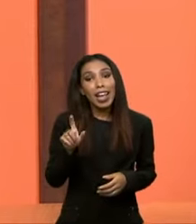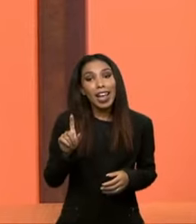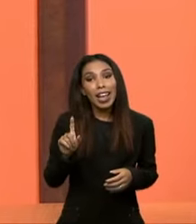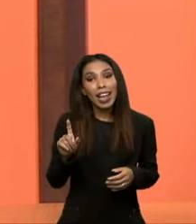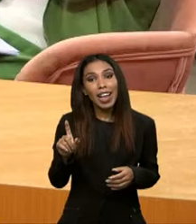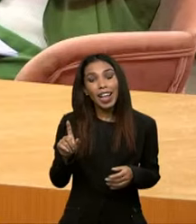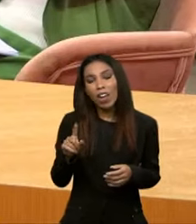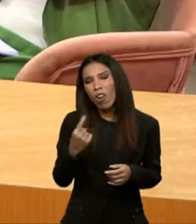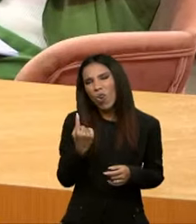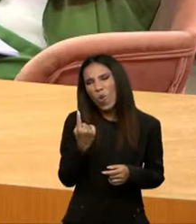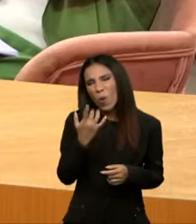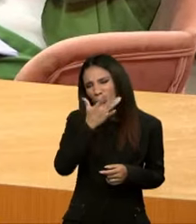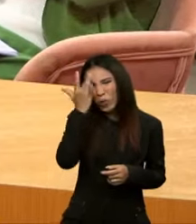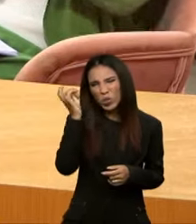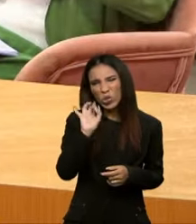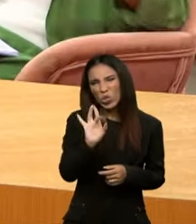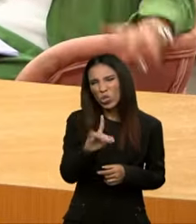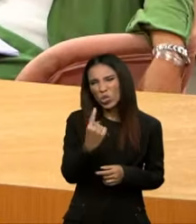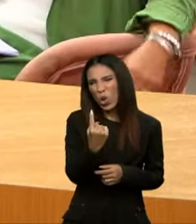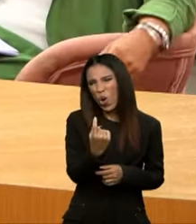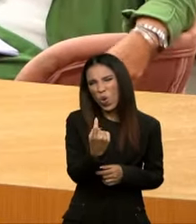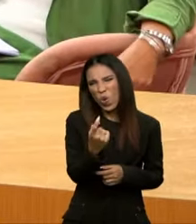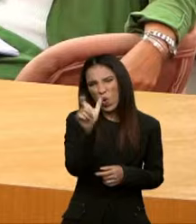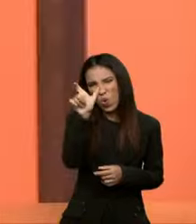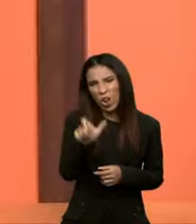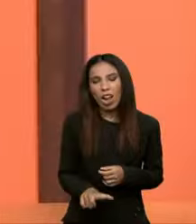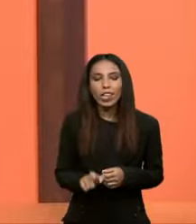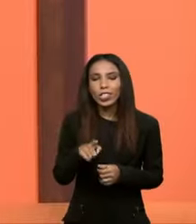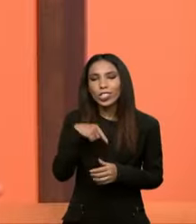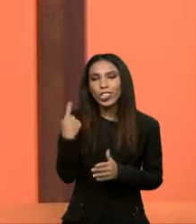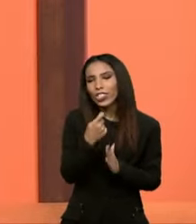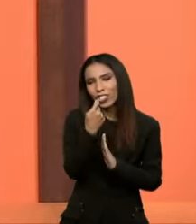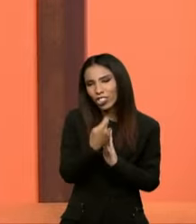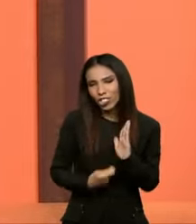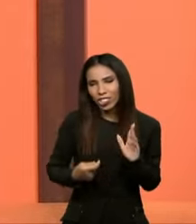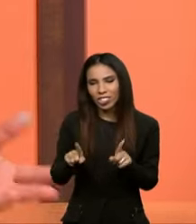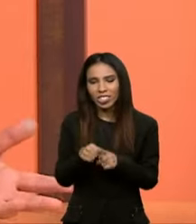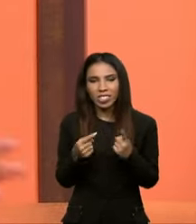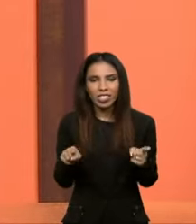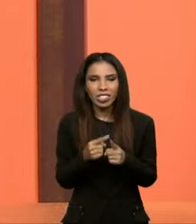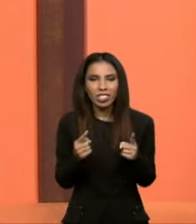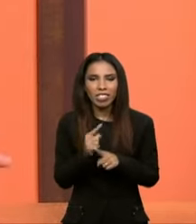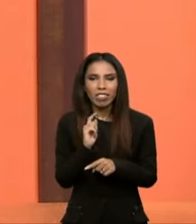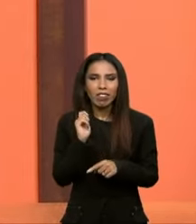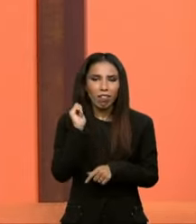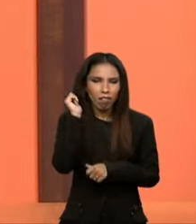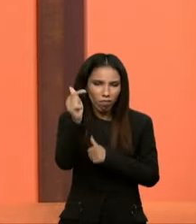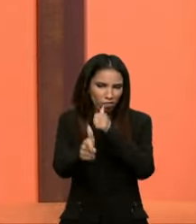tão pra uma pessoa só, não. Eu acho que quando a gente compõe, assim, uma coisa dessa, assim, esculhambando alguém,